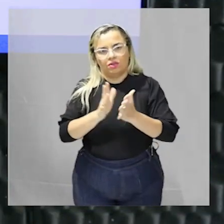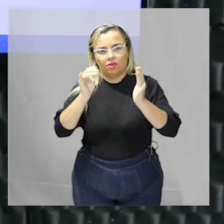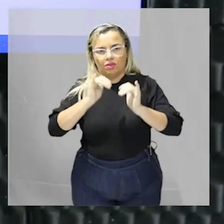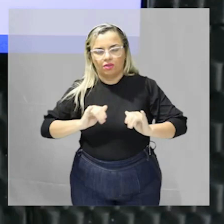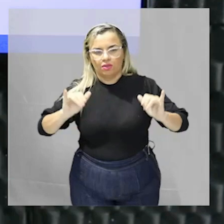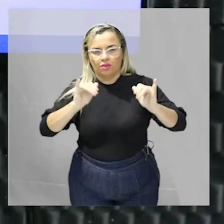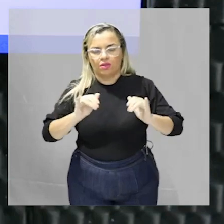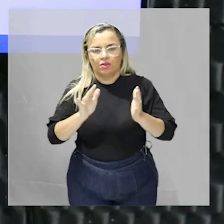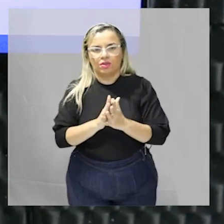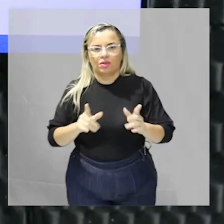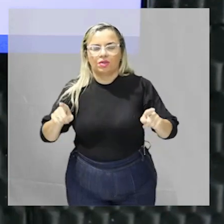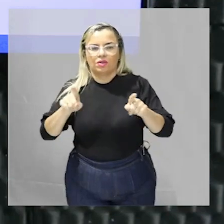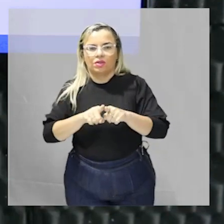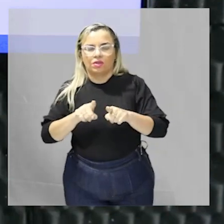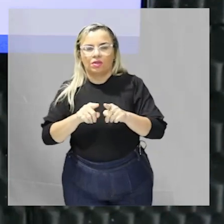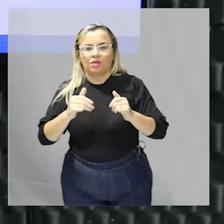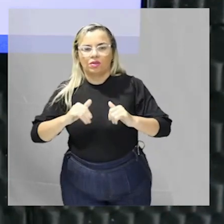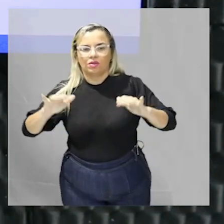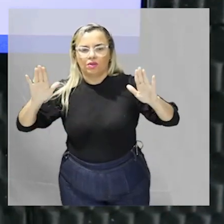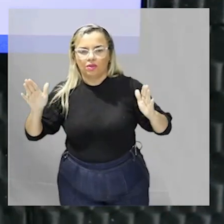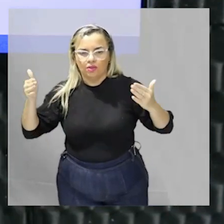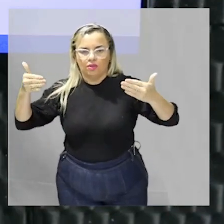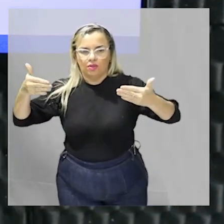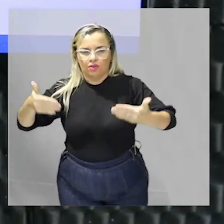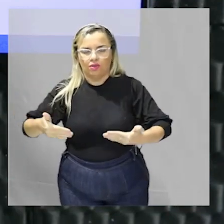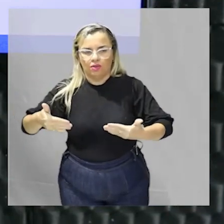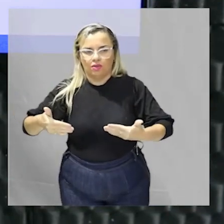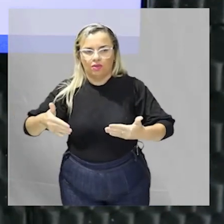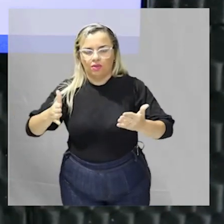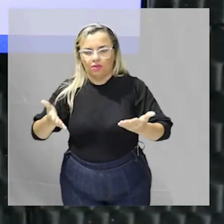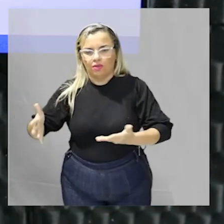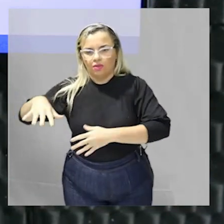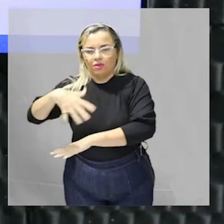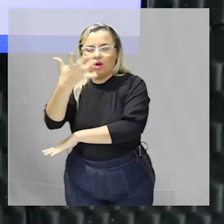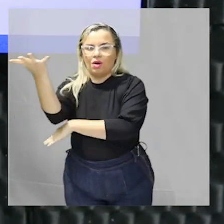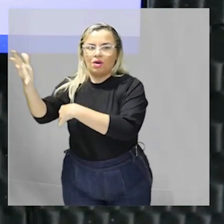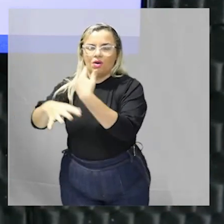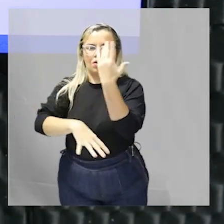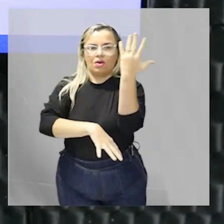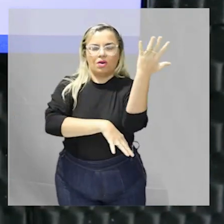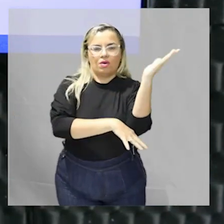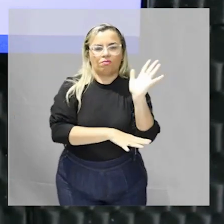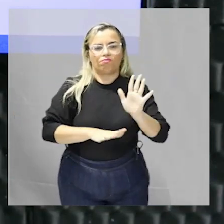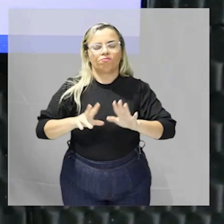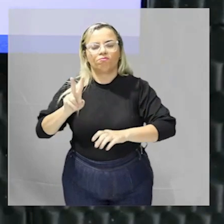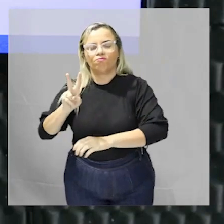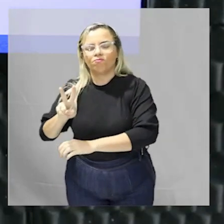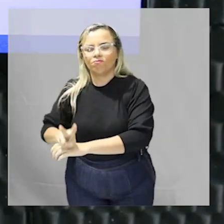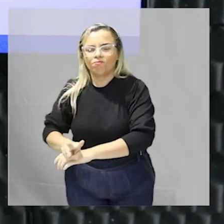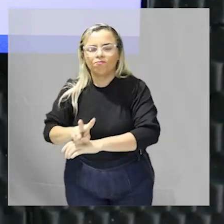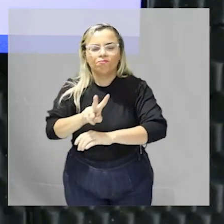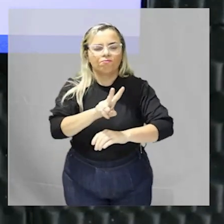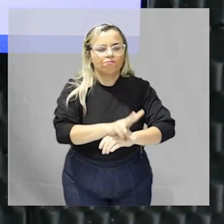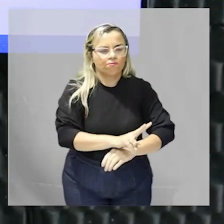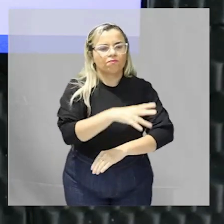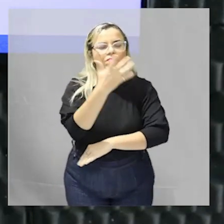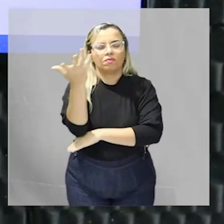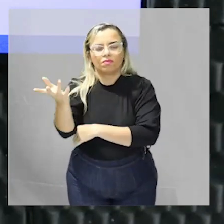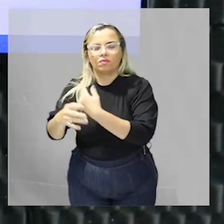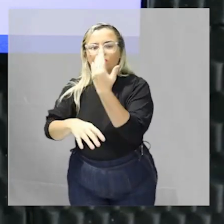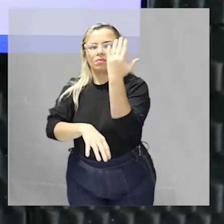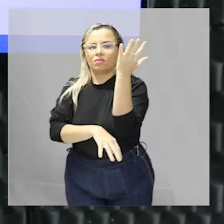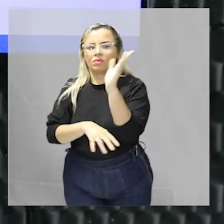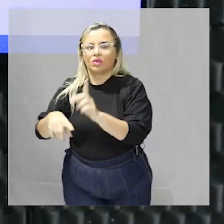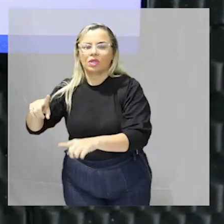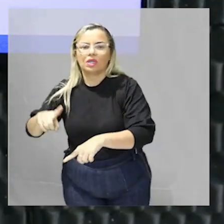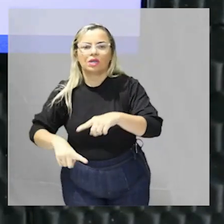publicitário, ele é uma notícia que chama atenção para o quê? Para o meio ambiente, para o cuidado com o meio ambiente. Então, os